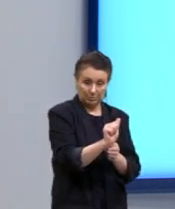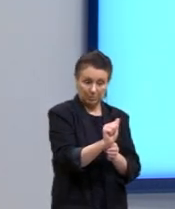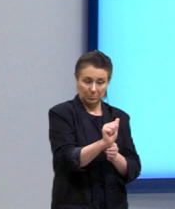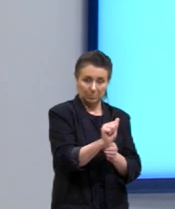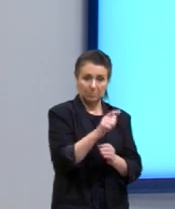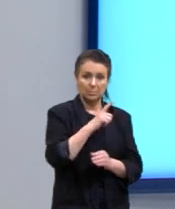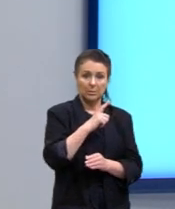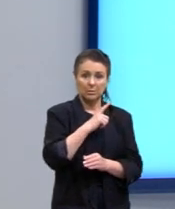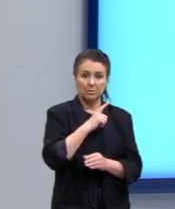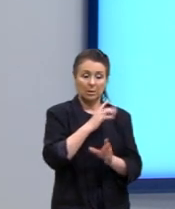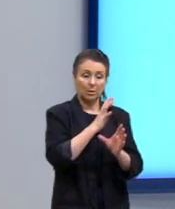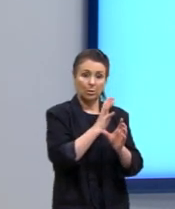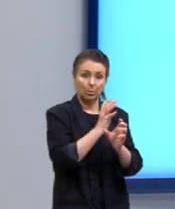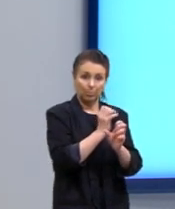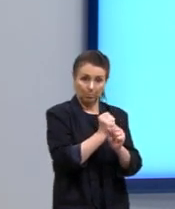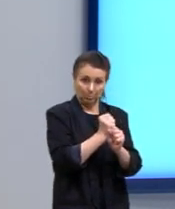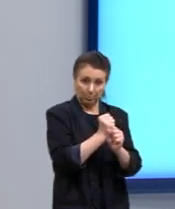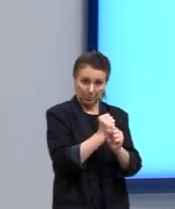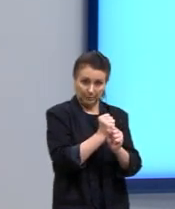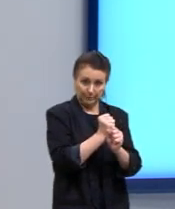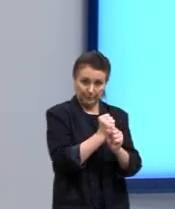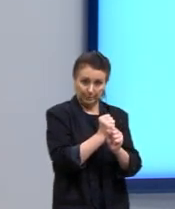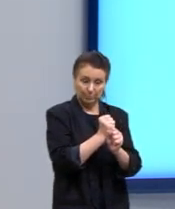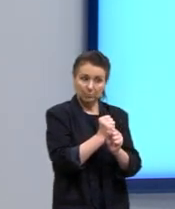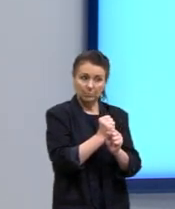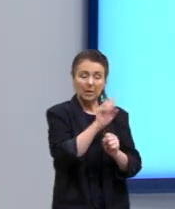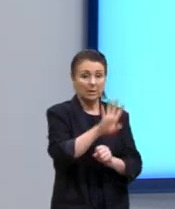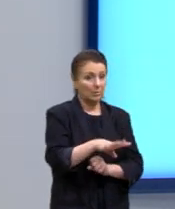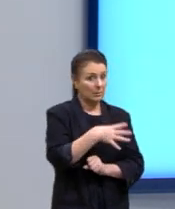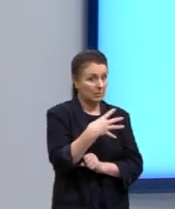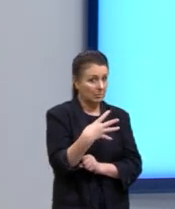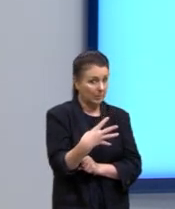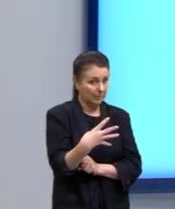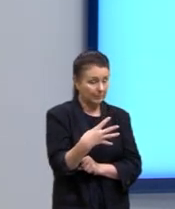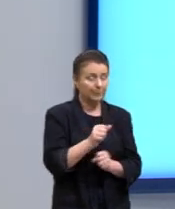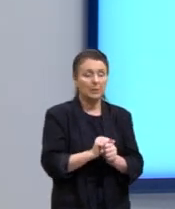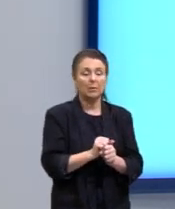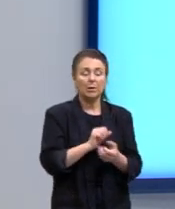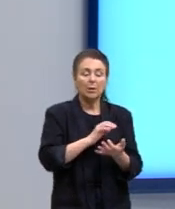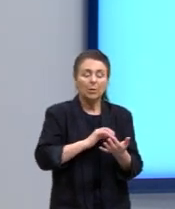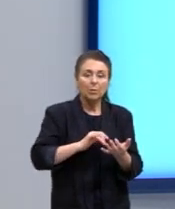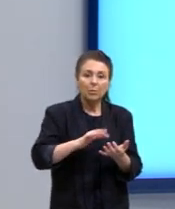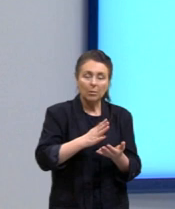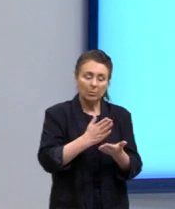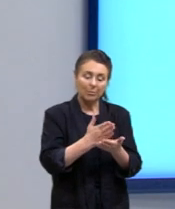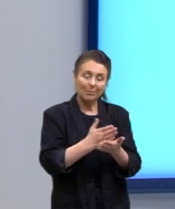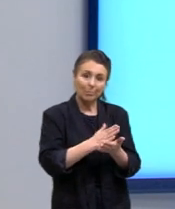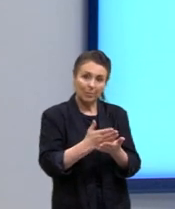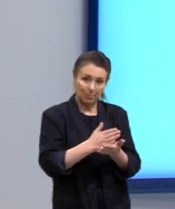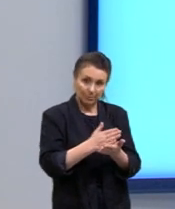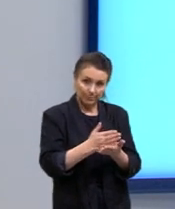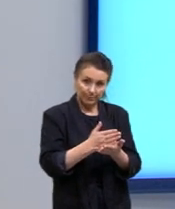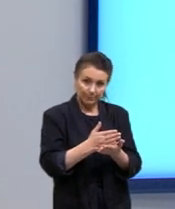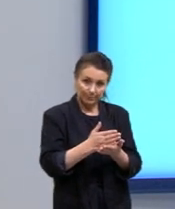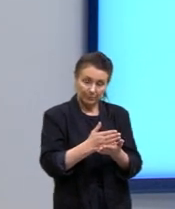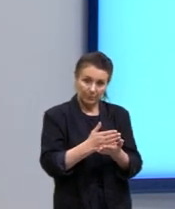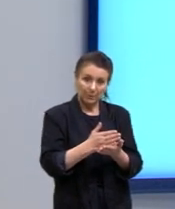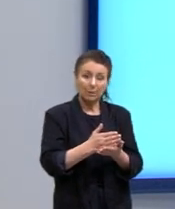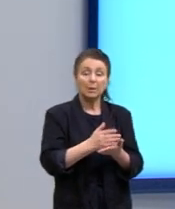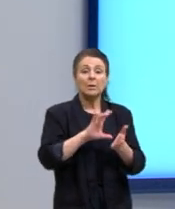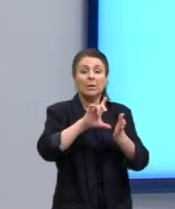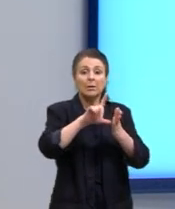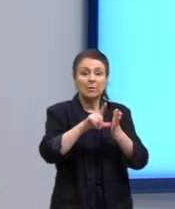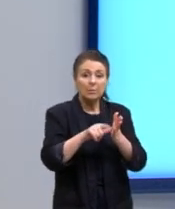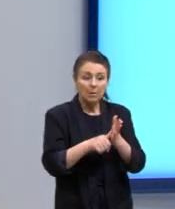tínhamos a nota dos alunos que já estava na tabela aí nós calculamos a média e aí